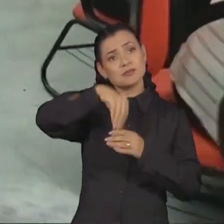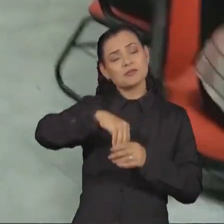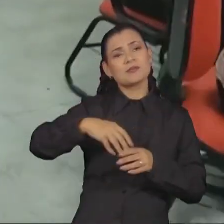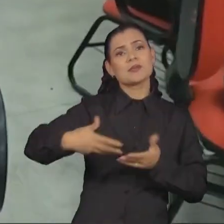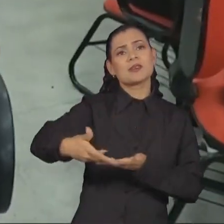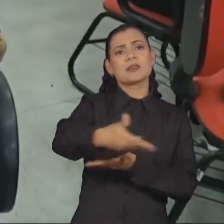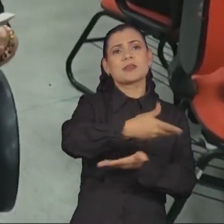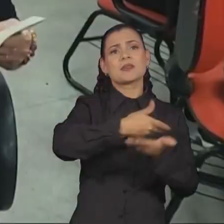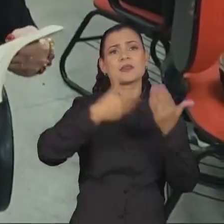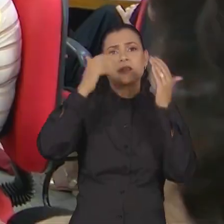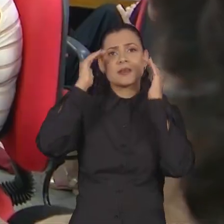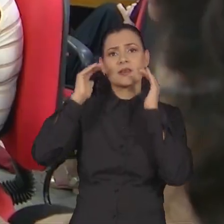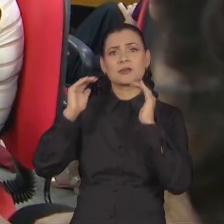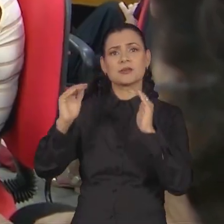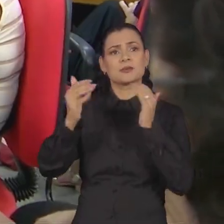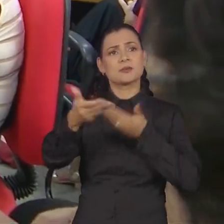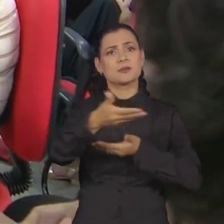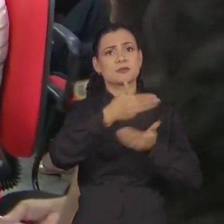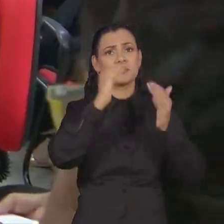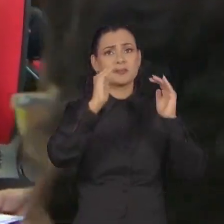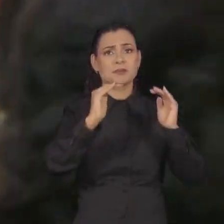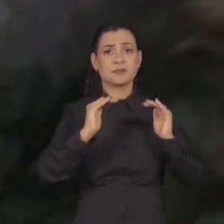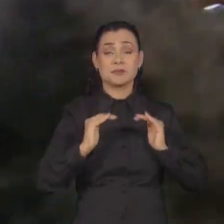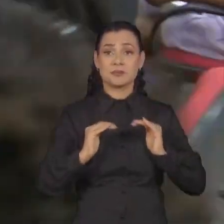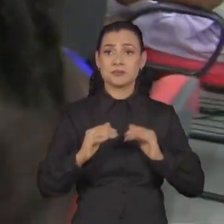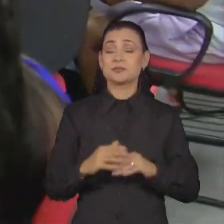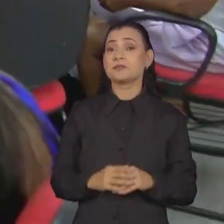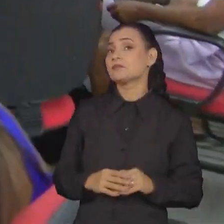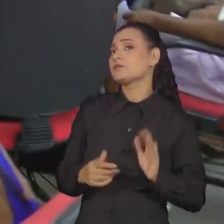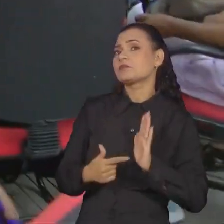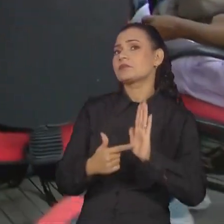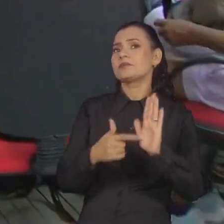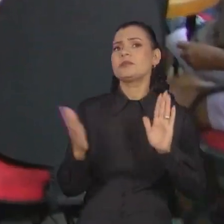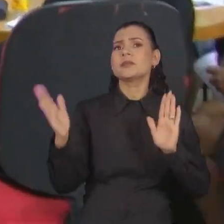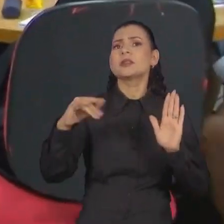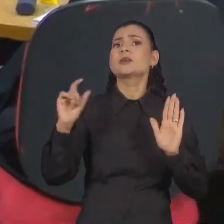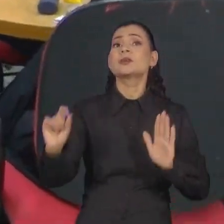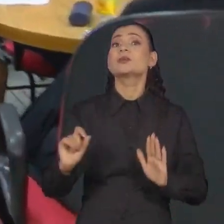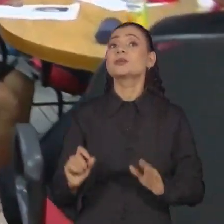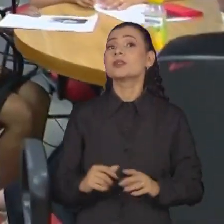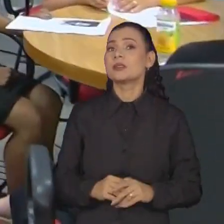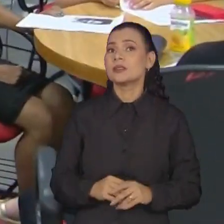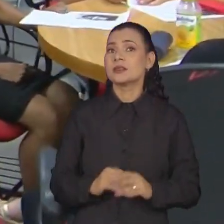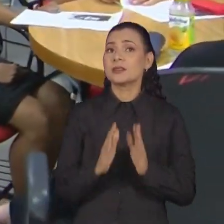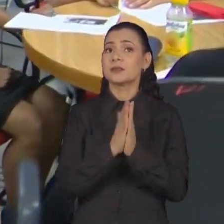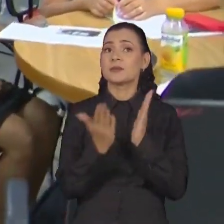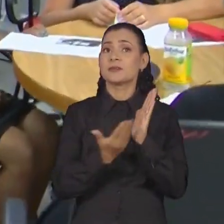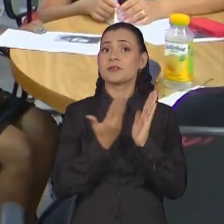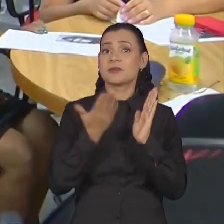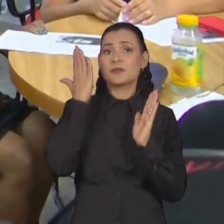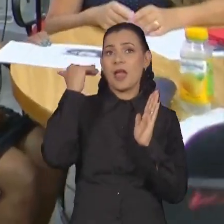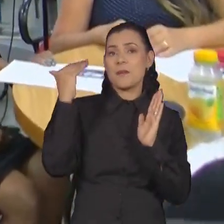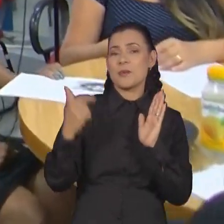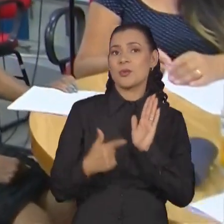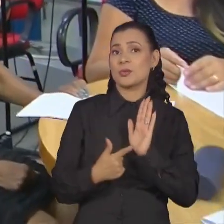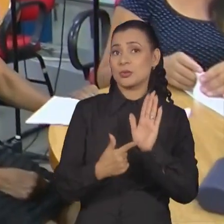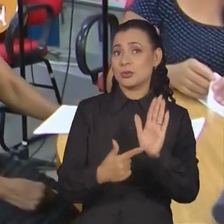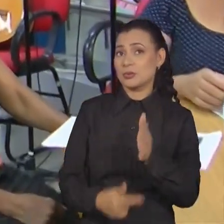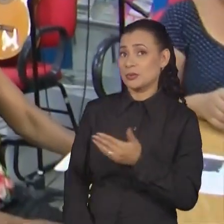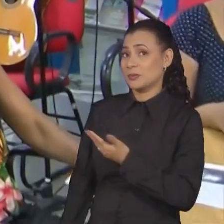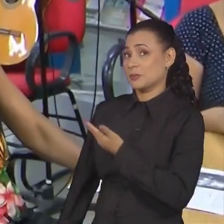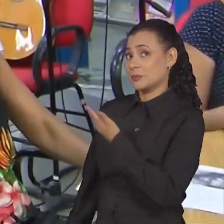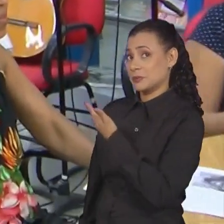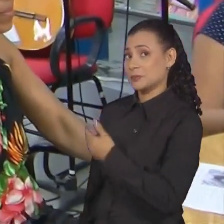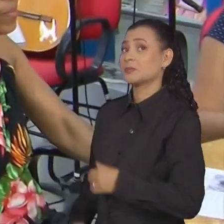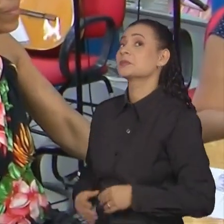integrativo e respeitoso. Nós trouxemos aqui para vocês, olha só, quarto de despejo da Carolina Maria de